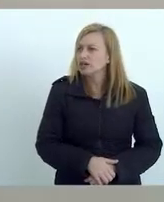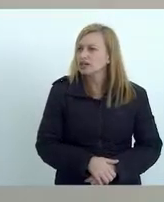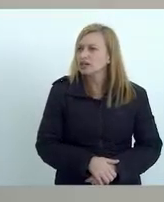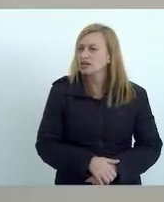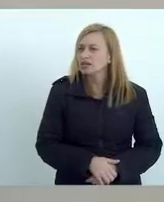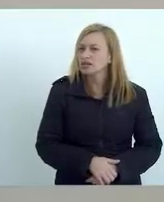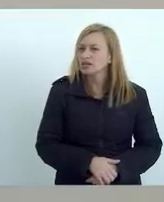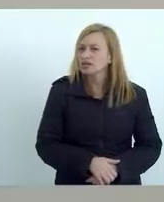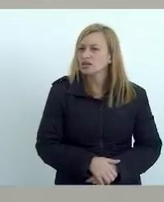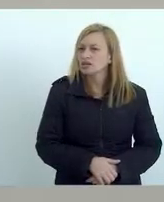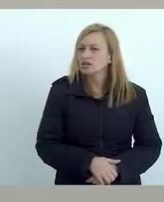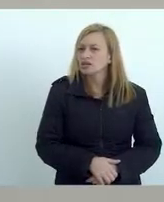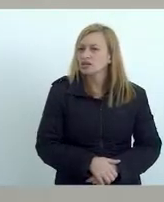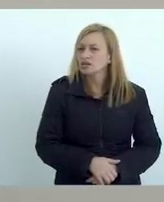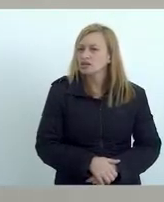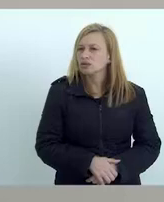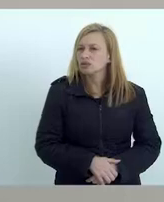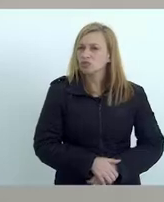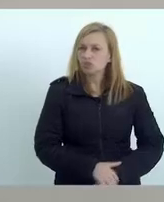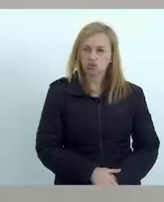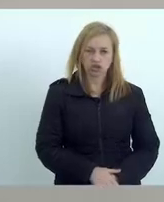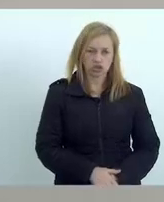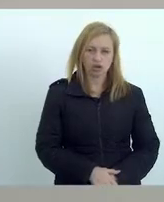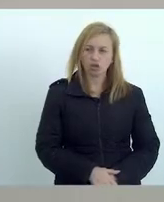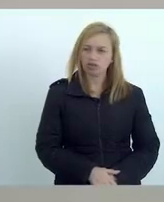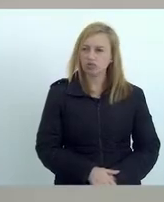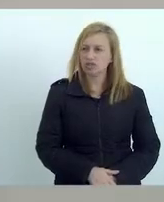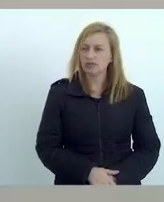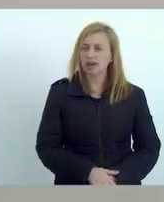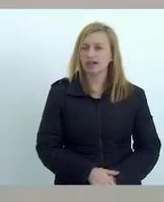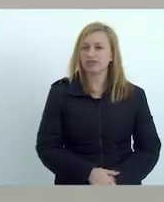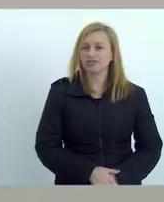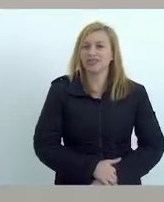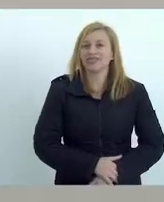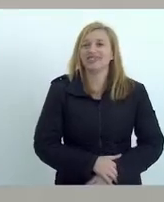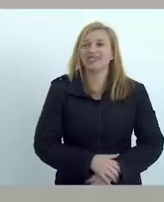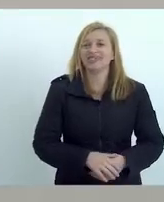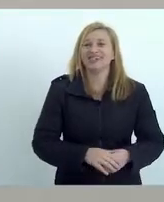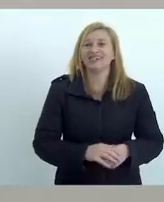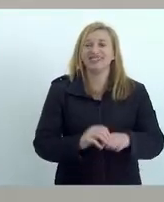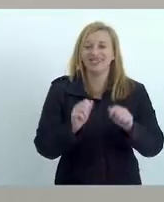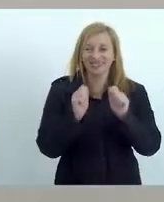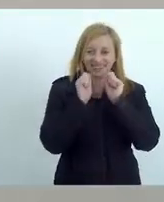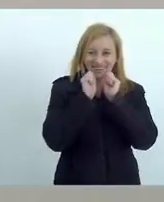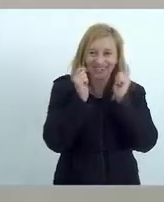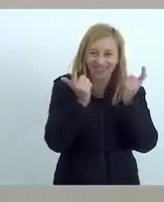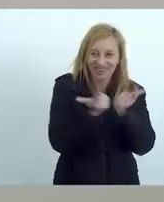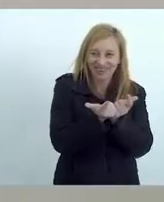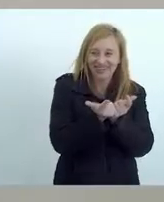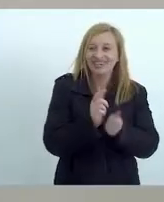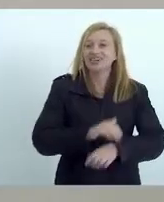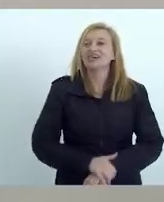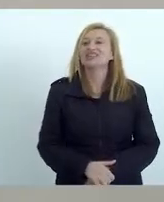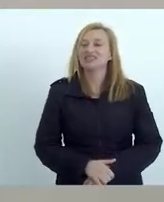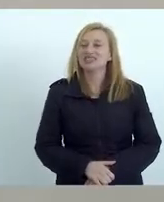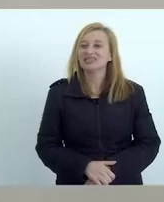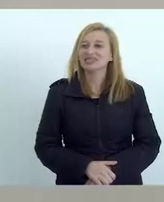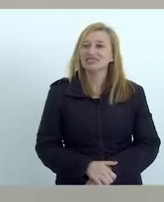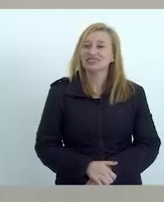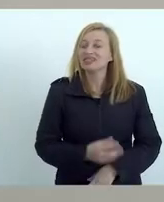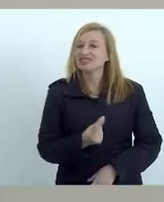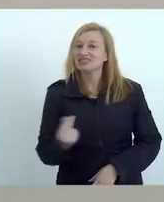uma coisa que também nos deixou muitos esperançosos e inclusive foi até um debate aqui na Assembleia Legislativa foi isso no ano de 2016